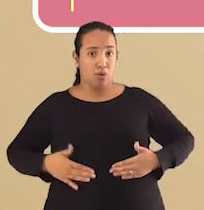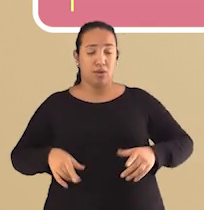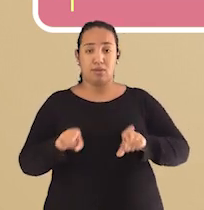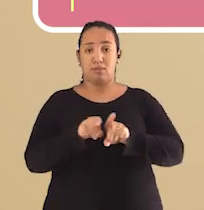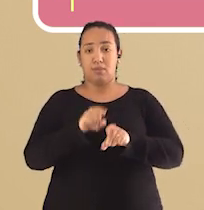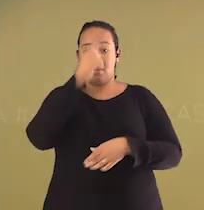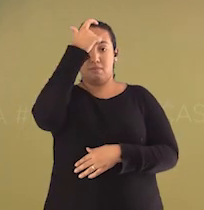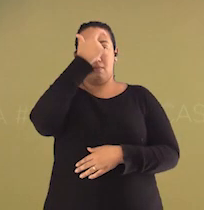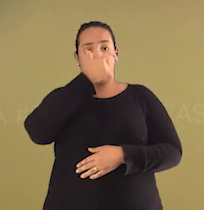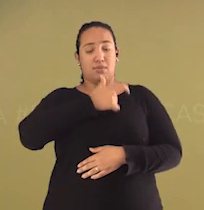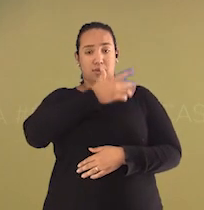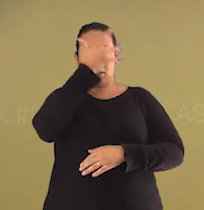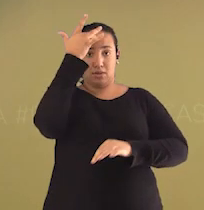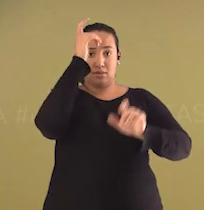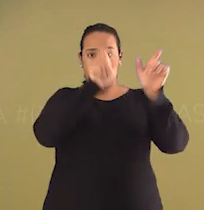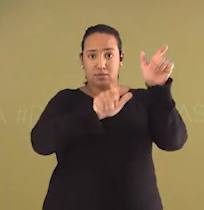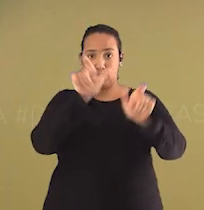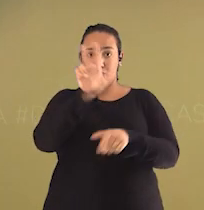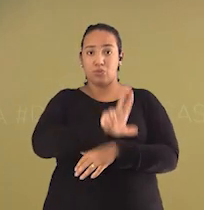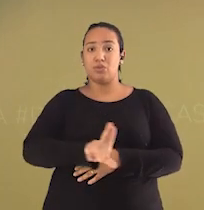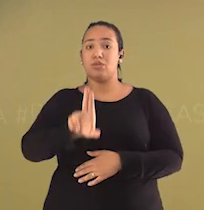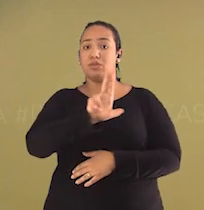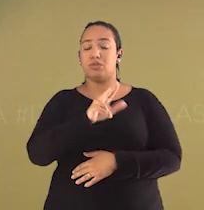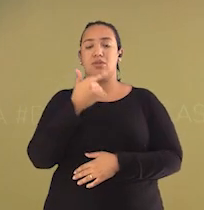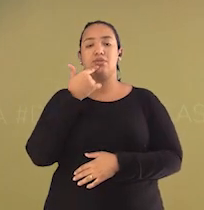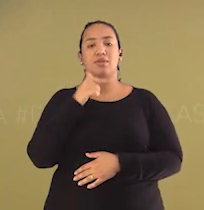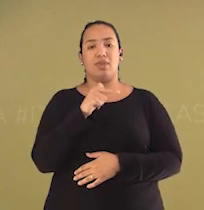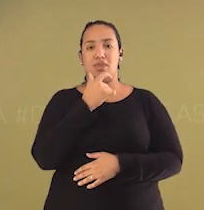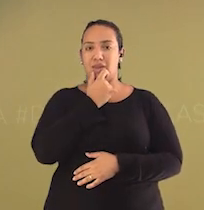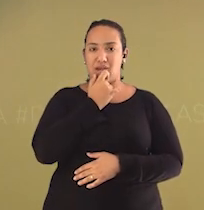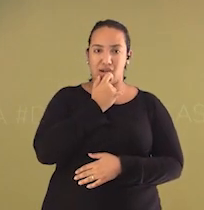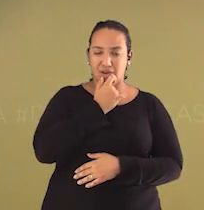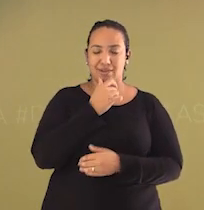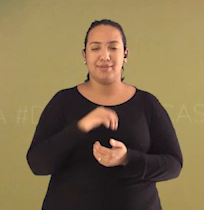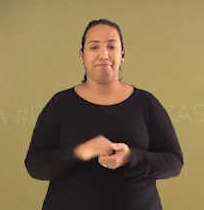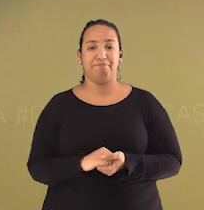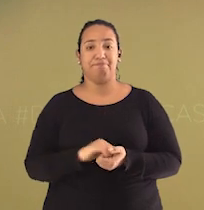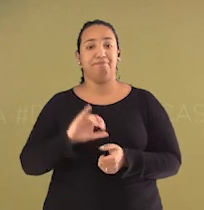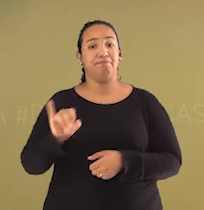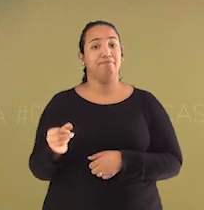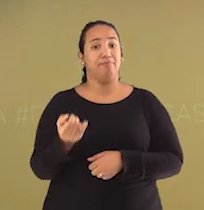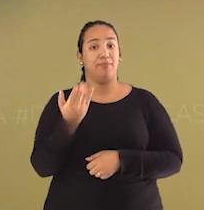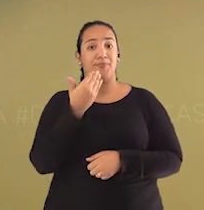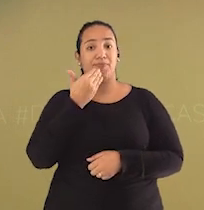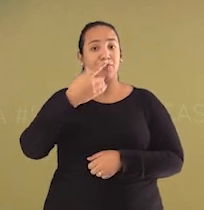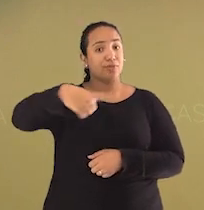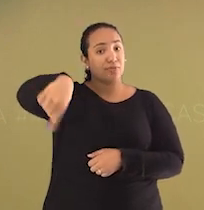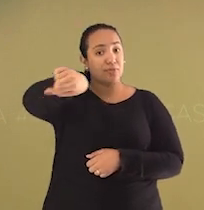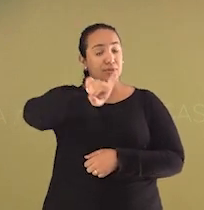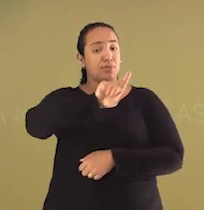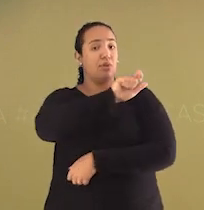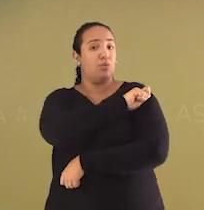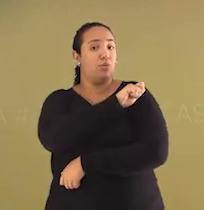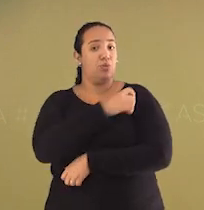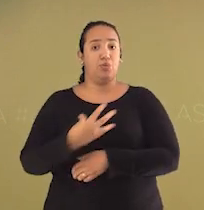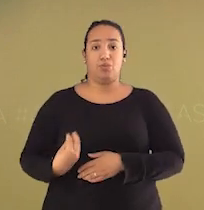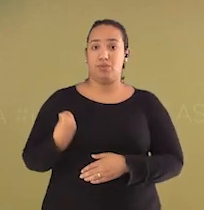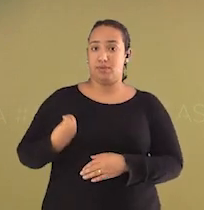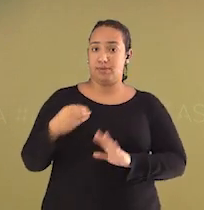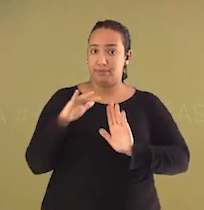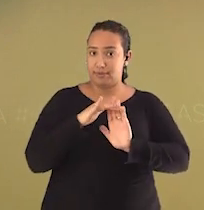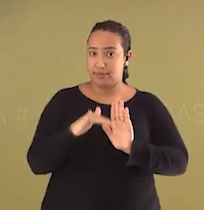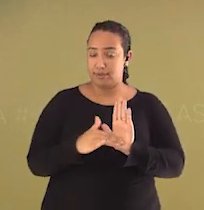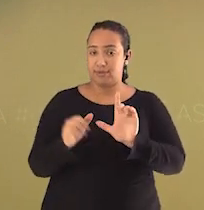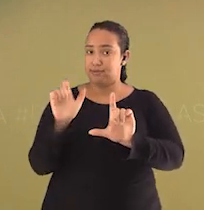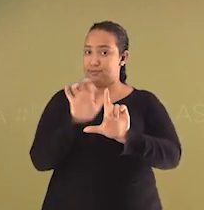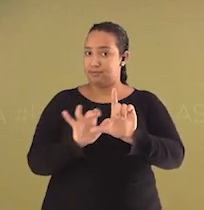língua inglesa. Aproveito para pedir aos estudantes que nos assistem para confirmarem sua presença. O QR Code está na tela.